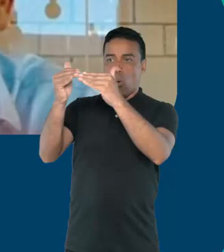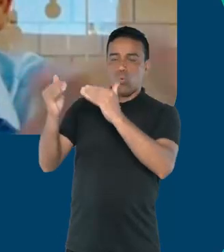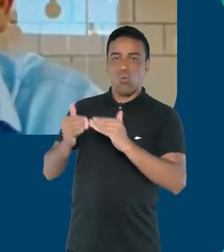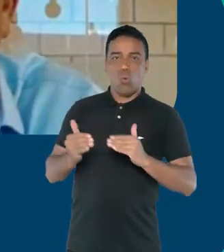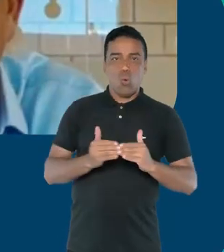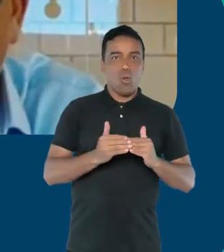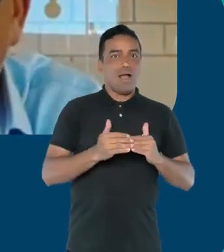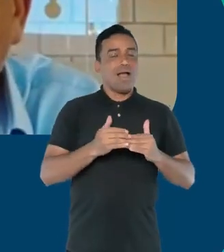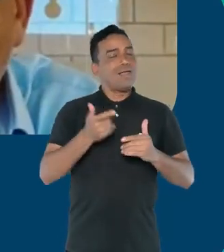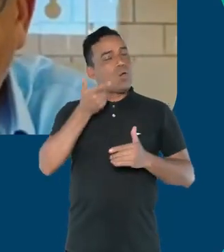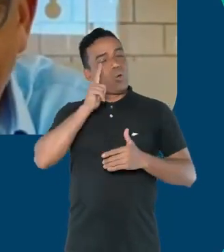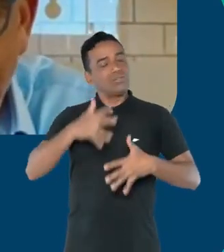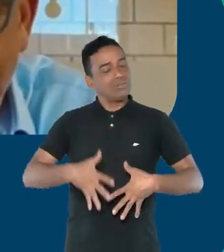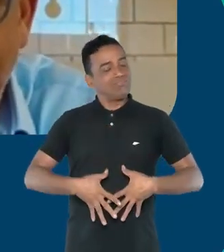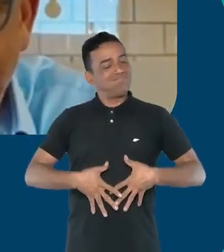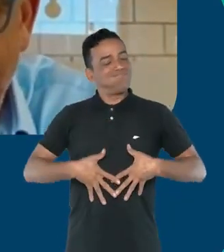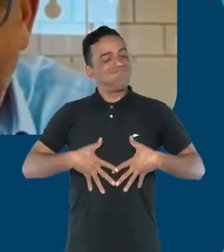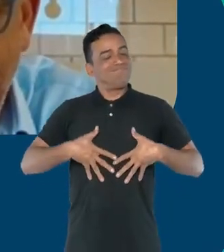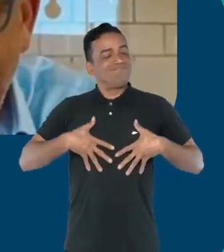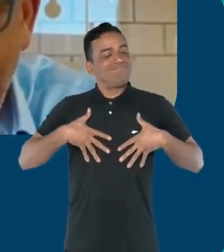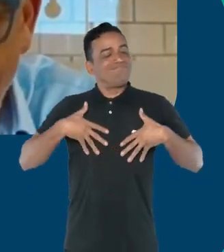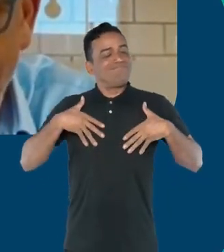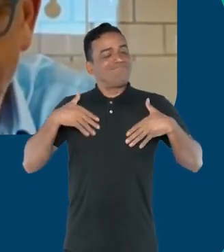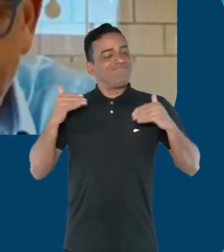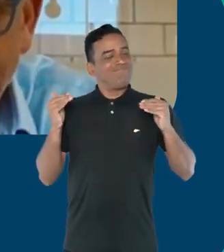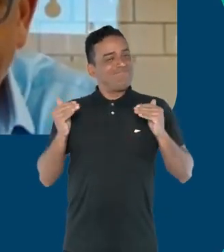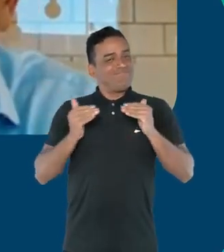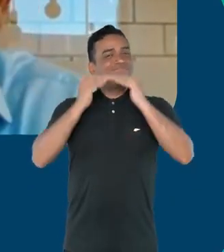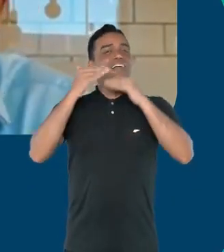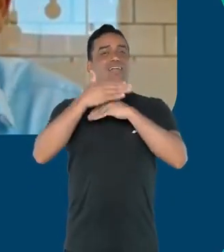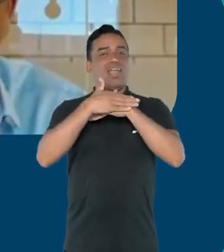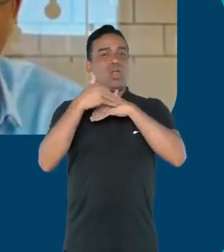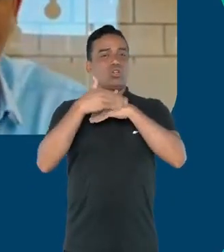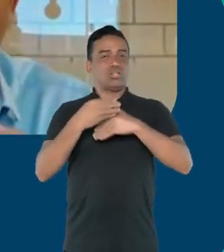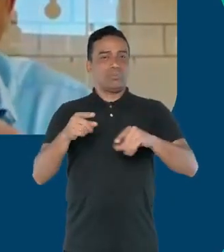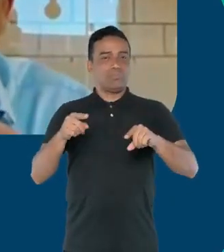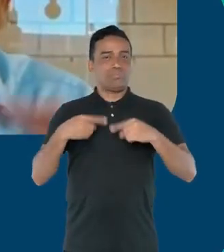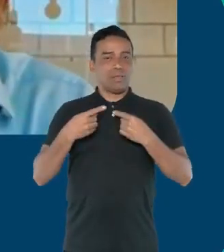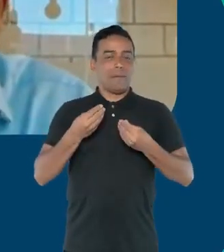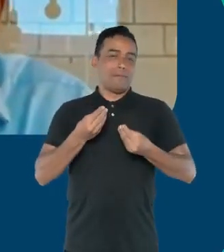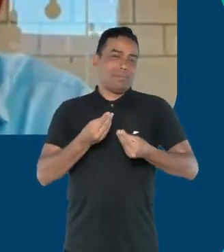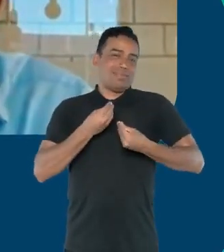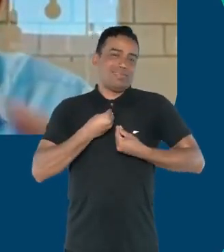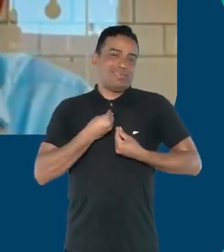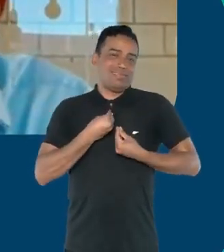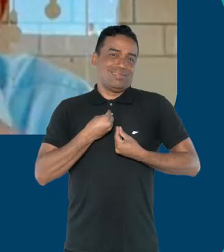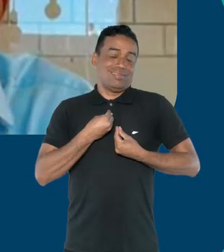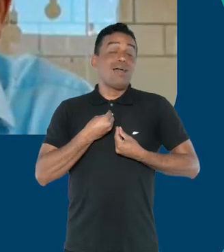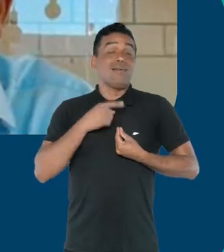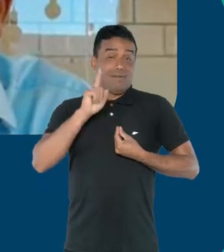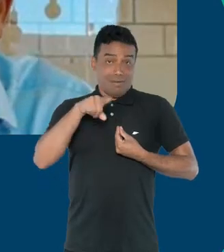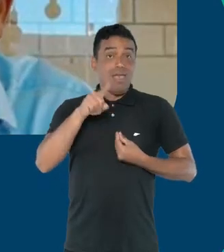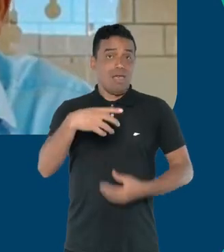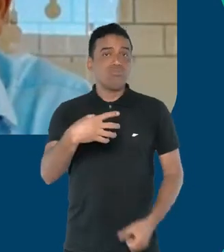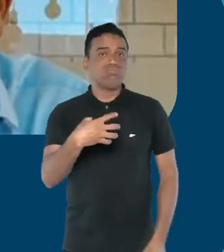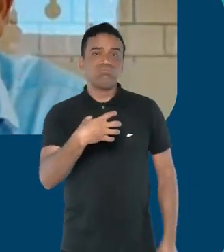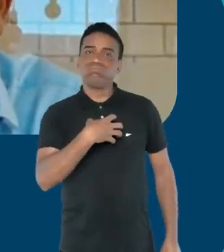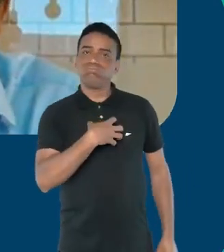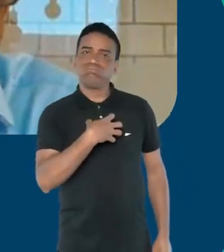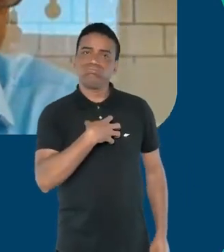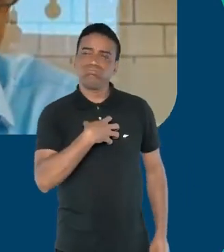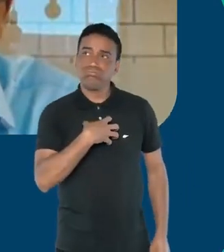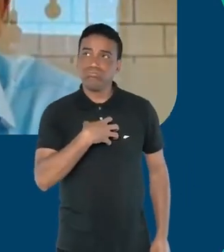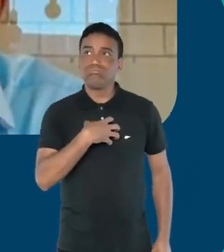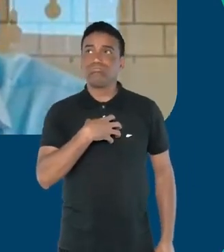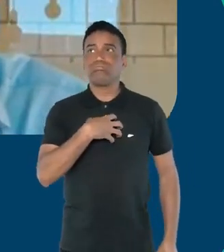né, uma satisfação plena desse elogio. Então, esse é um modo pelo qual,